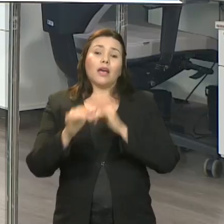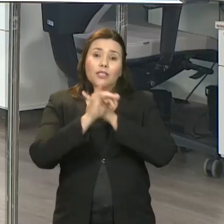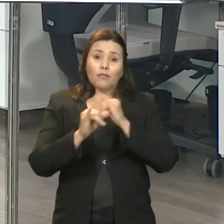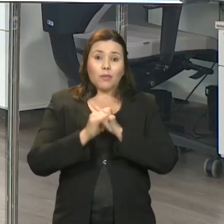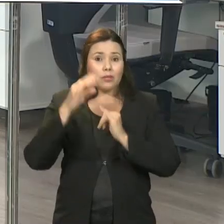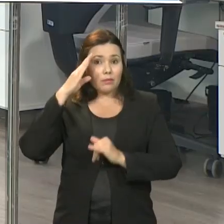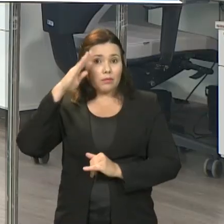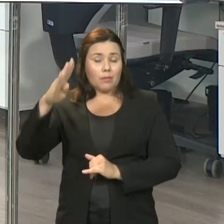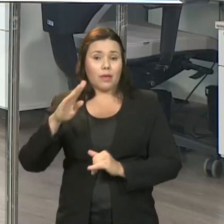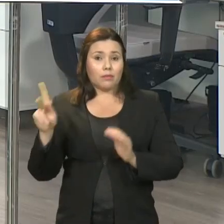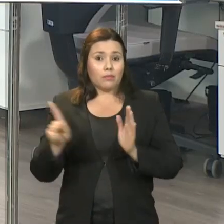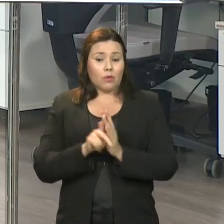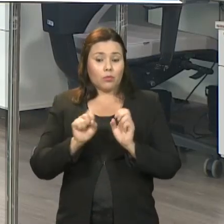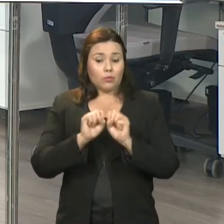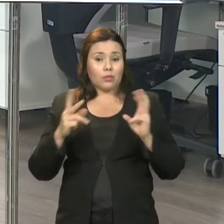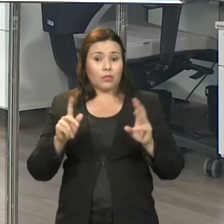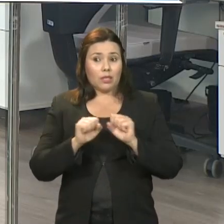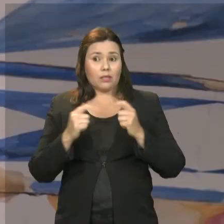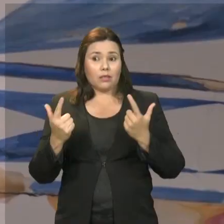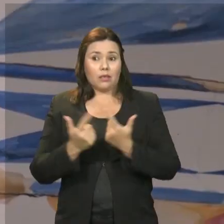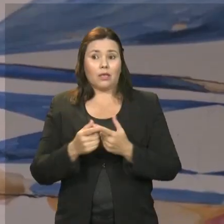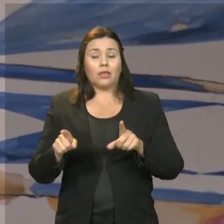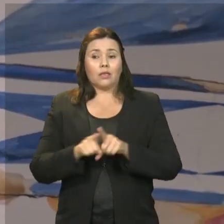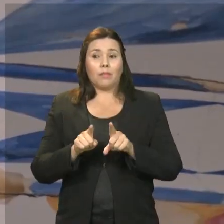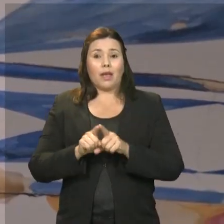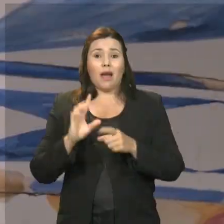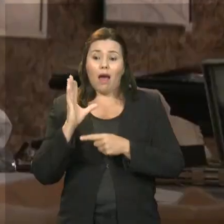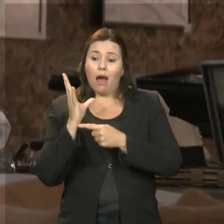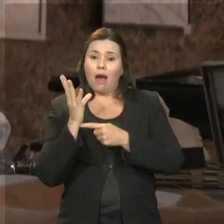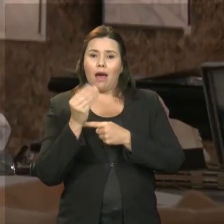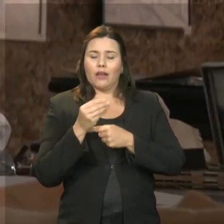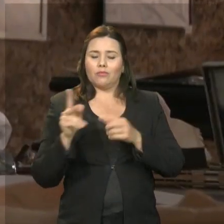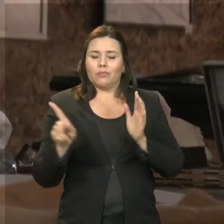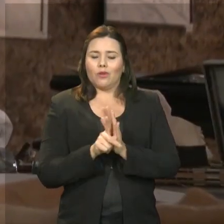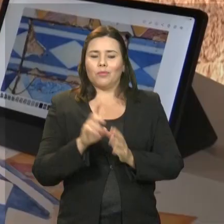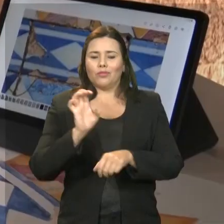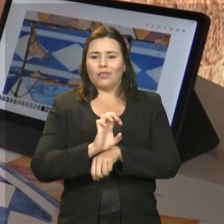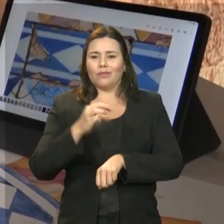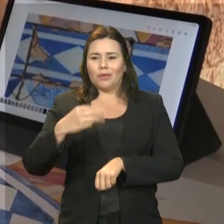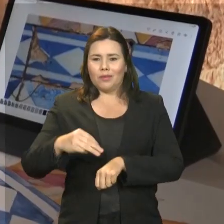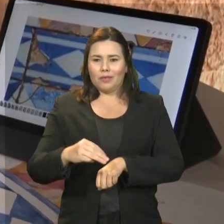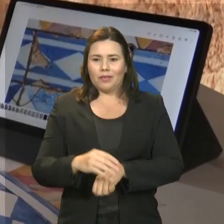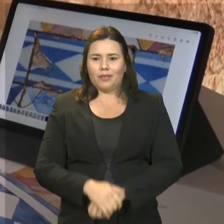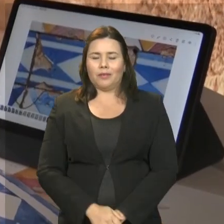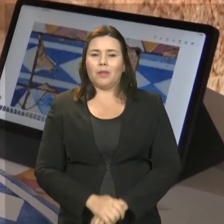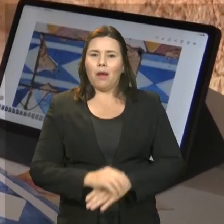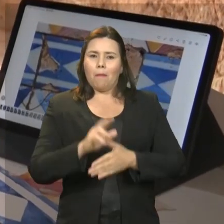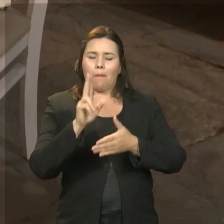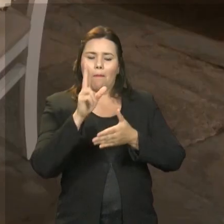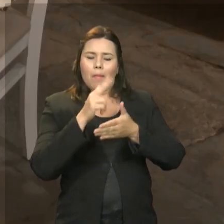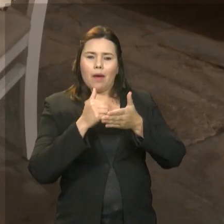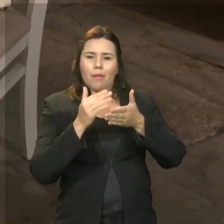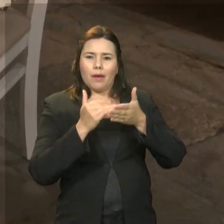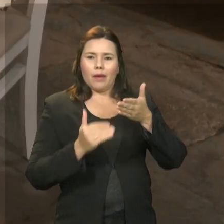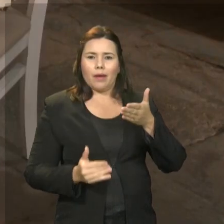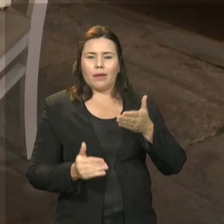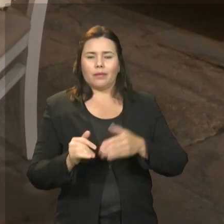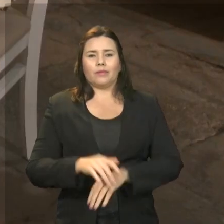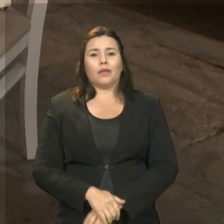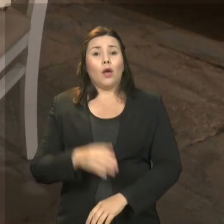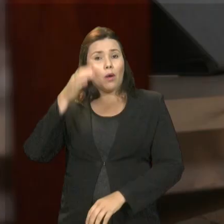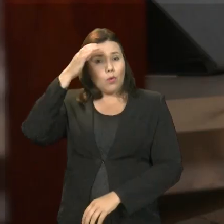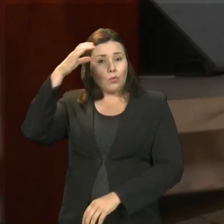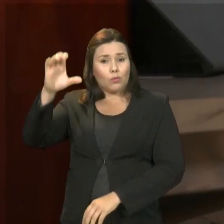E mais, a edição do Arte do Mará, nesta quinta-feira, com a técnica da aquarela, inspirada na cultura maranhense. A gente volta já.